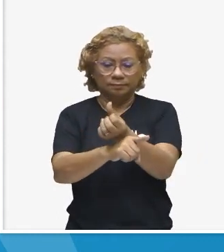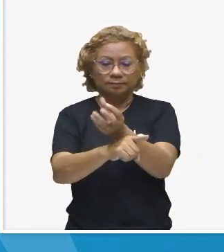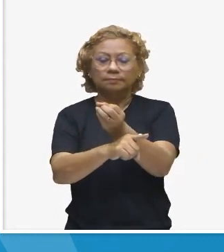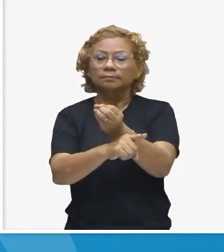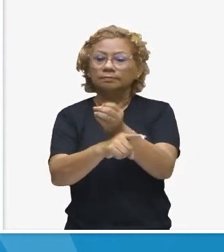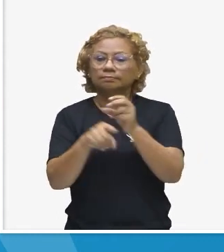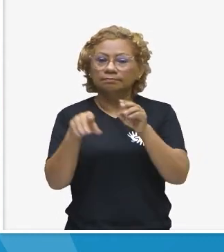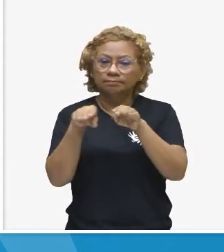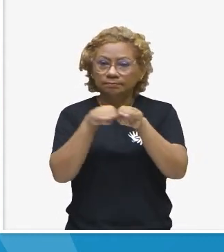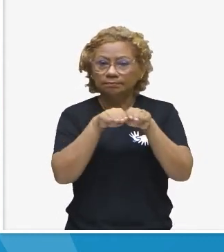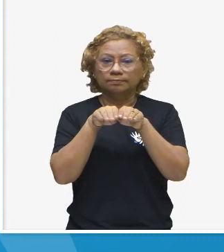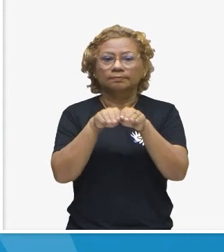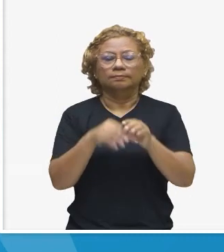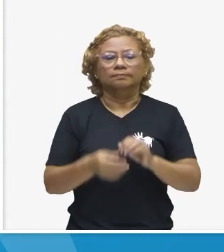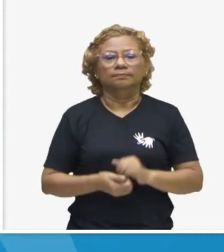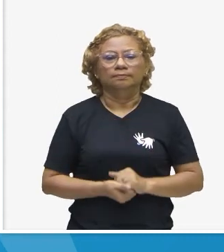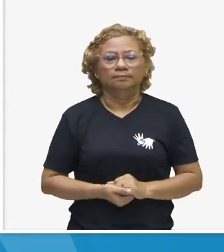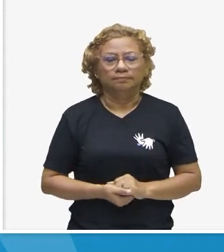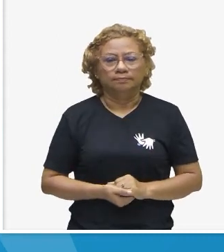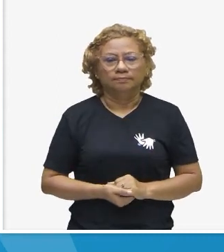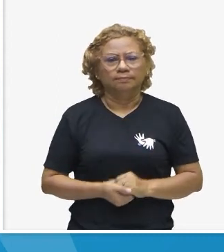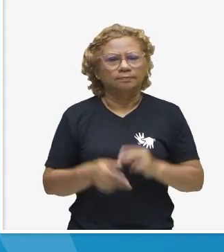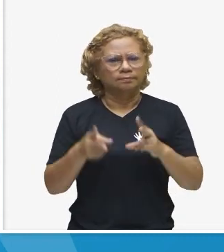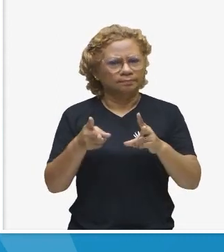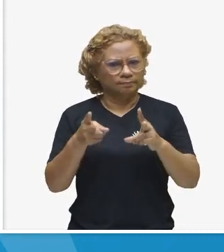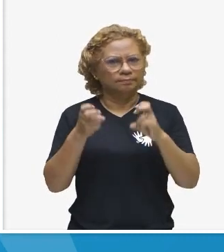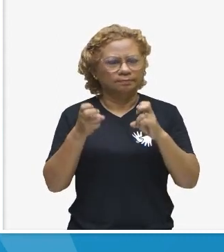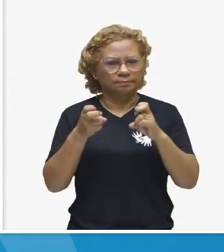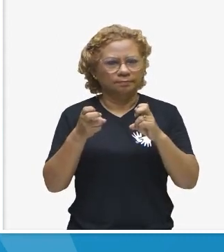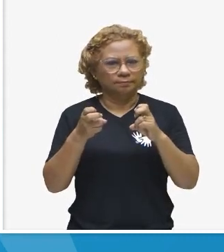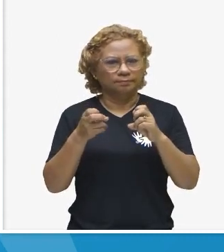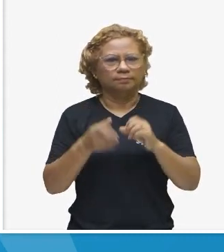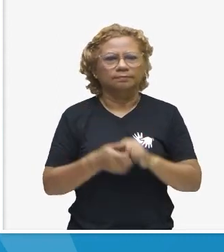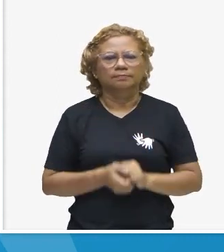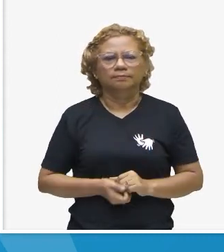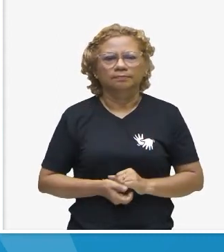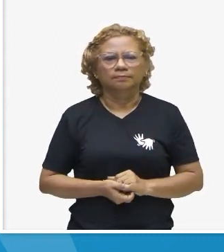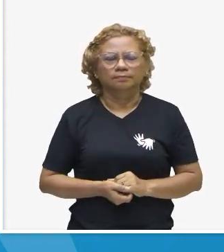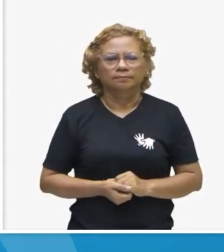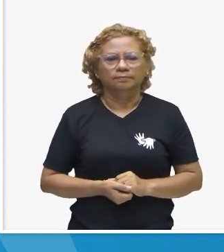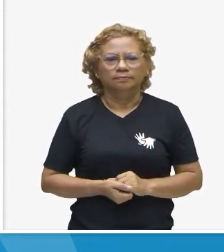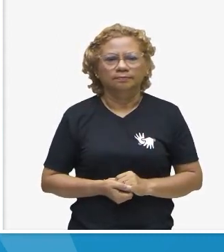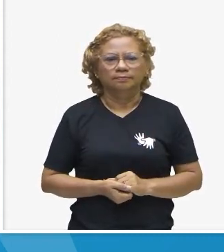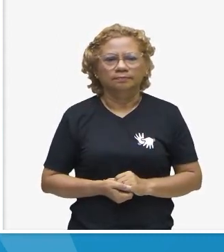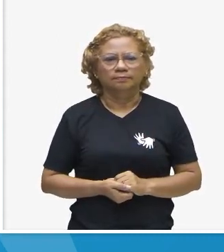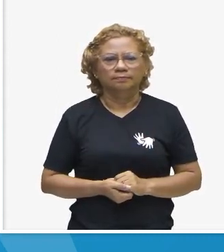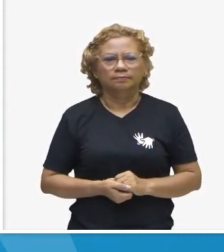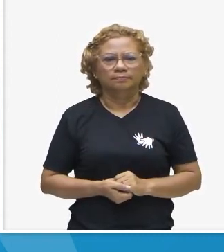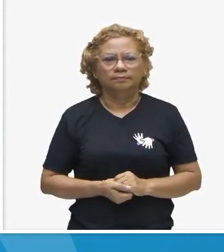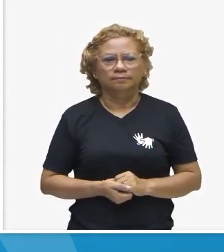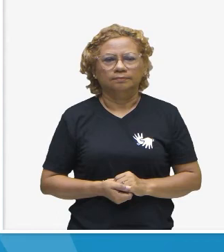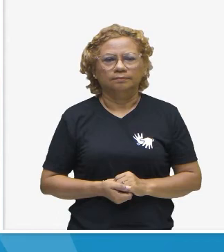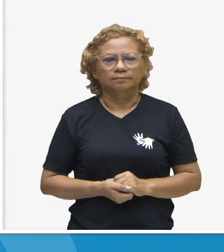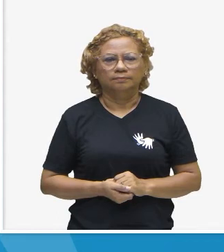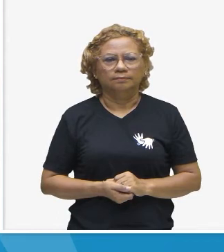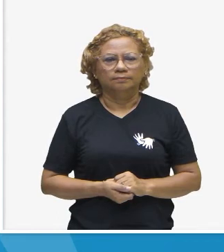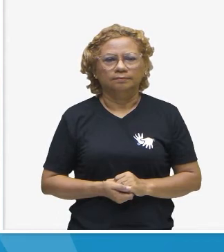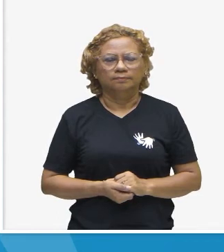figura acima, do lado esquerdo, ângulo vermelho, que vocês podem ver, ó.